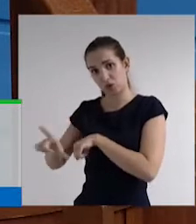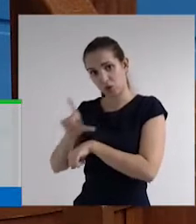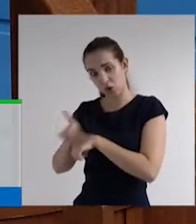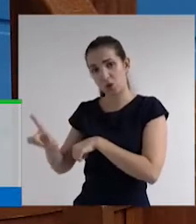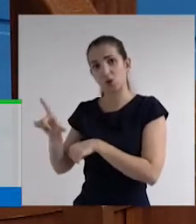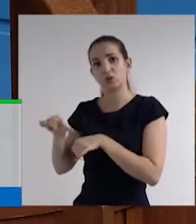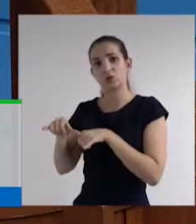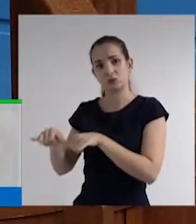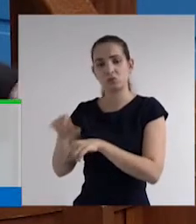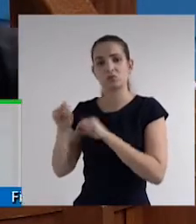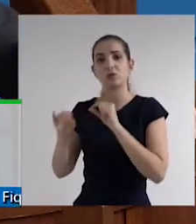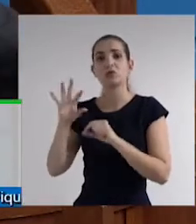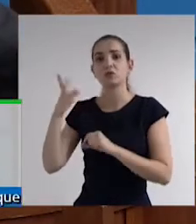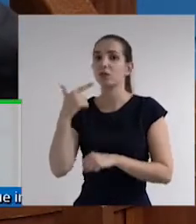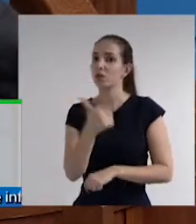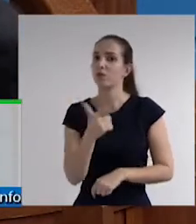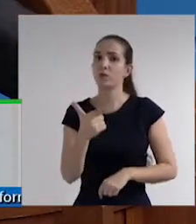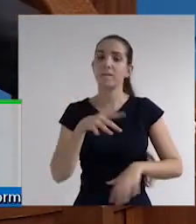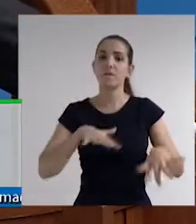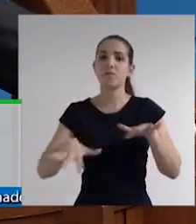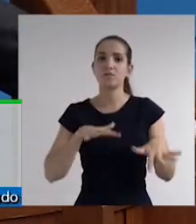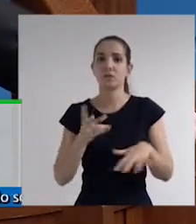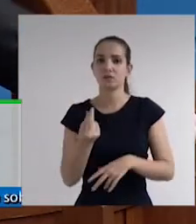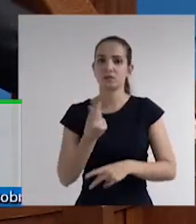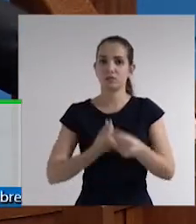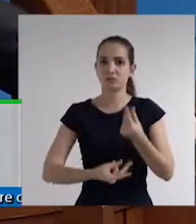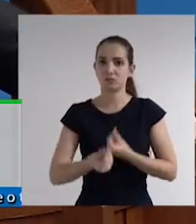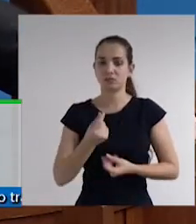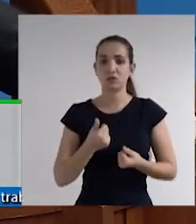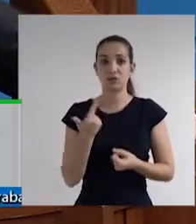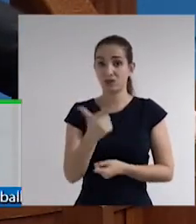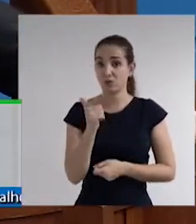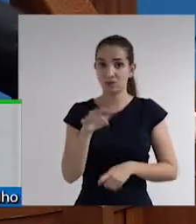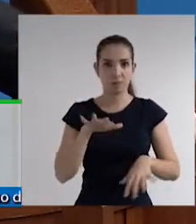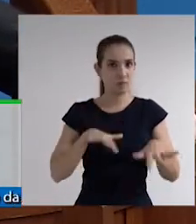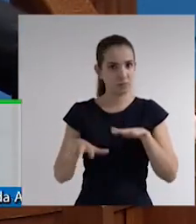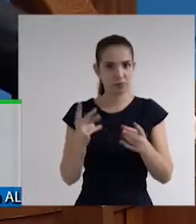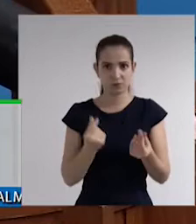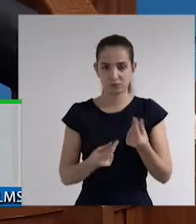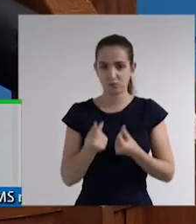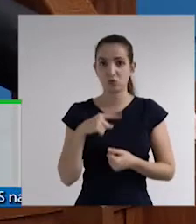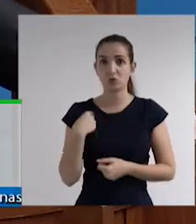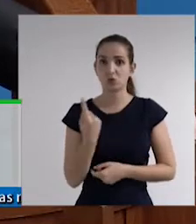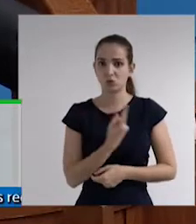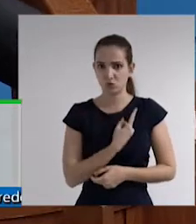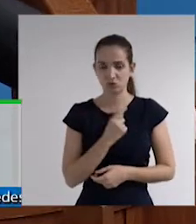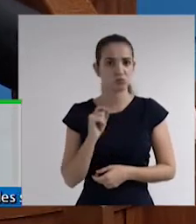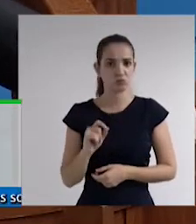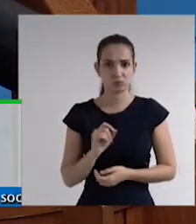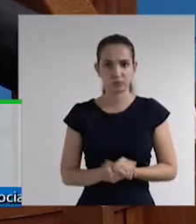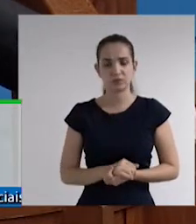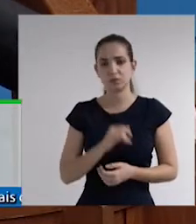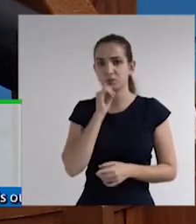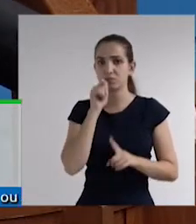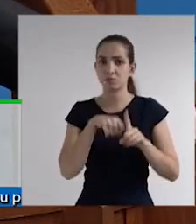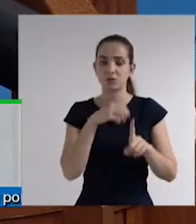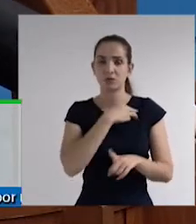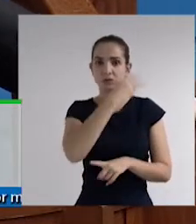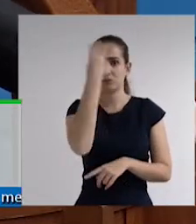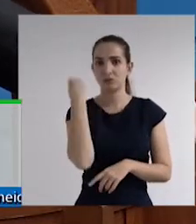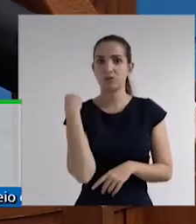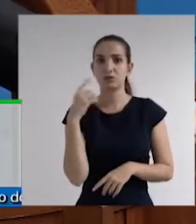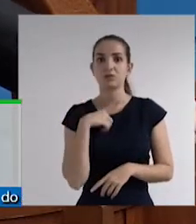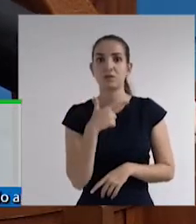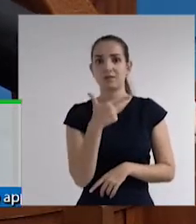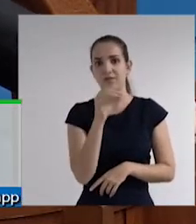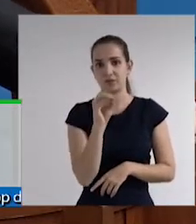não tem movimentação econômica. Não tendo movimentação econômica, vamos julgar que o mês de maio tiveram